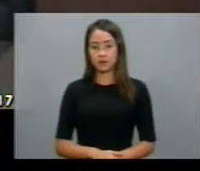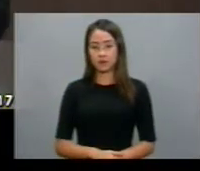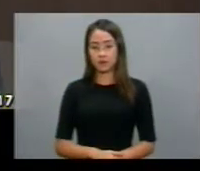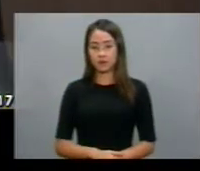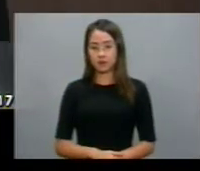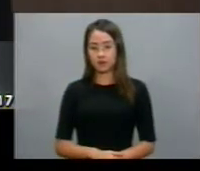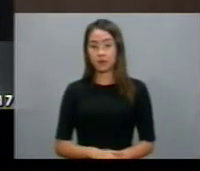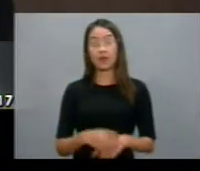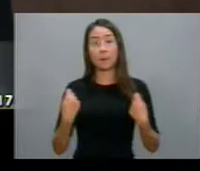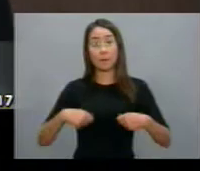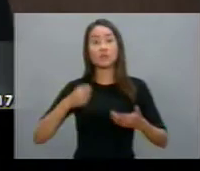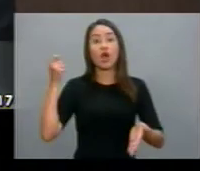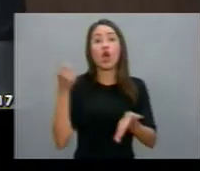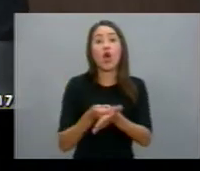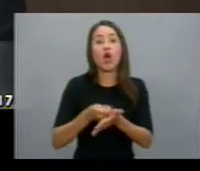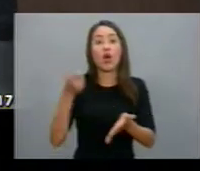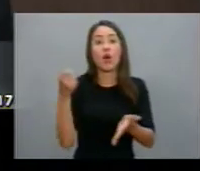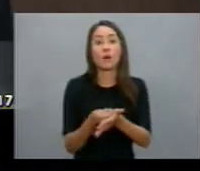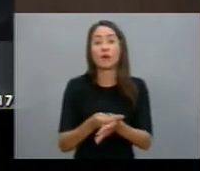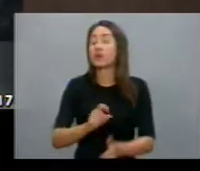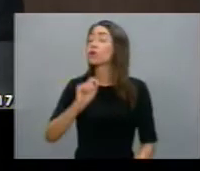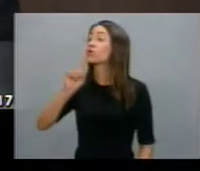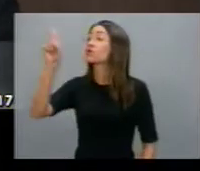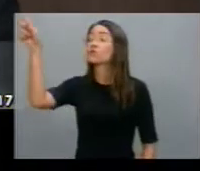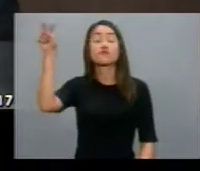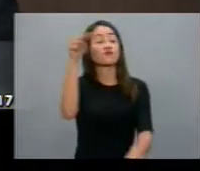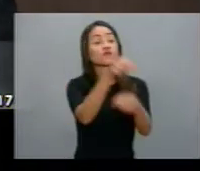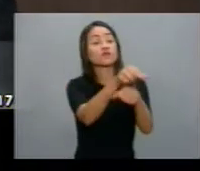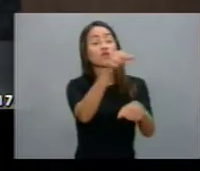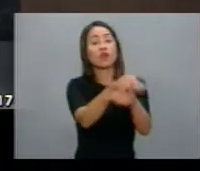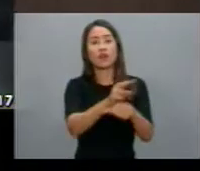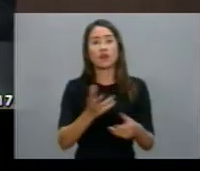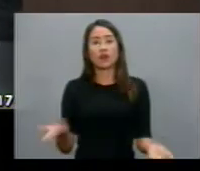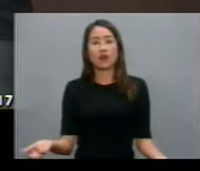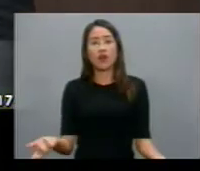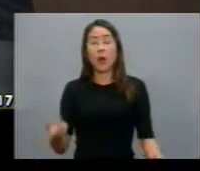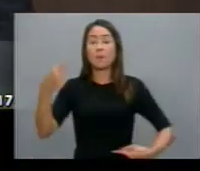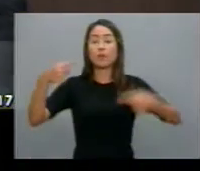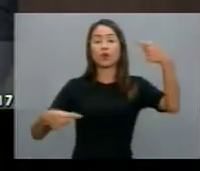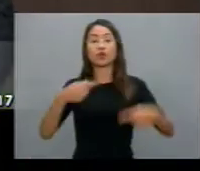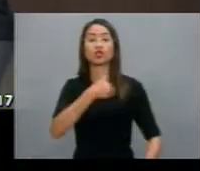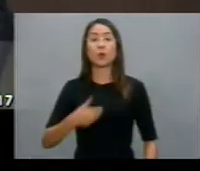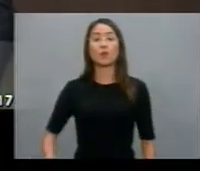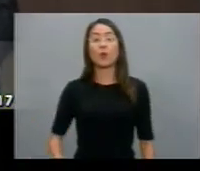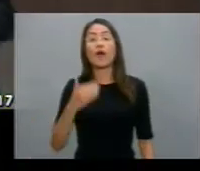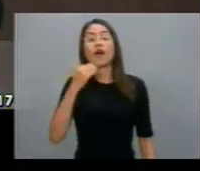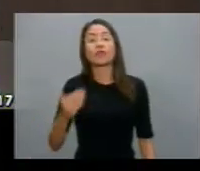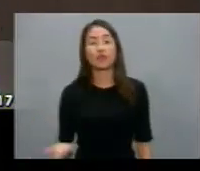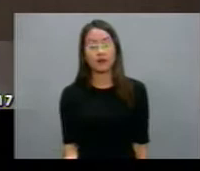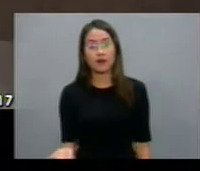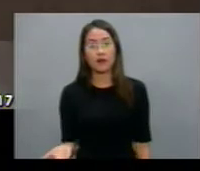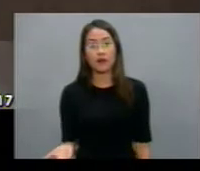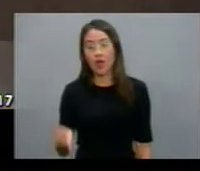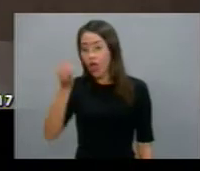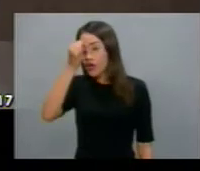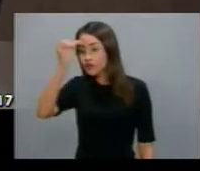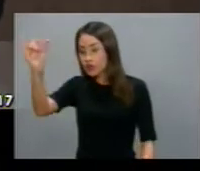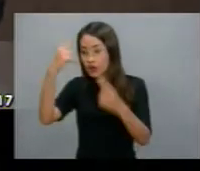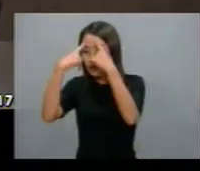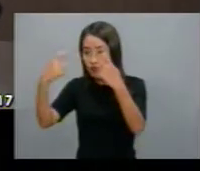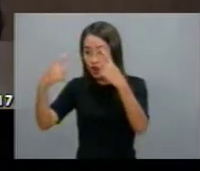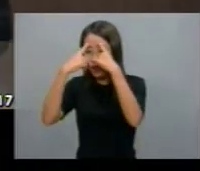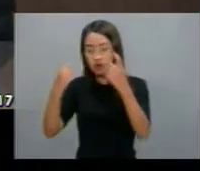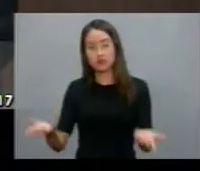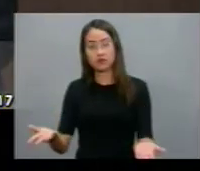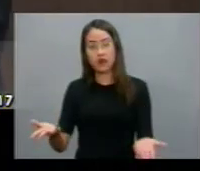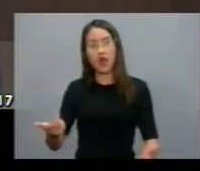deve cobrar e fiscalizar todas as suas políticas públicas, e no meu caso, em razão da minha trajetória e do compromisso do nosso